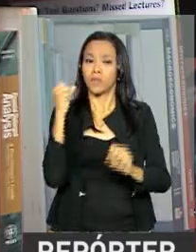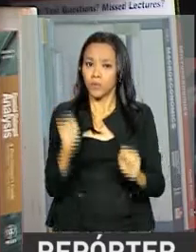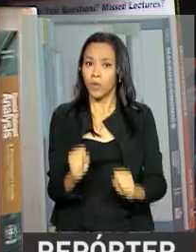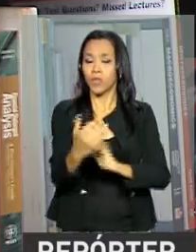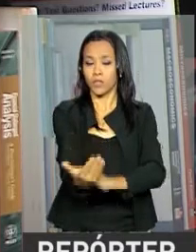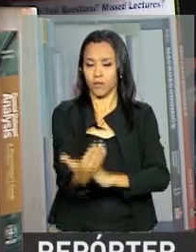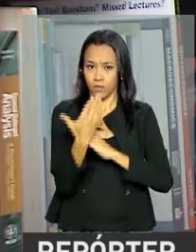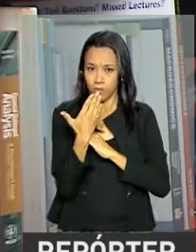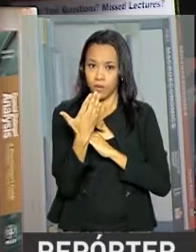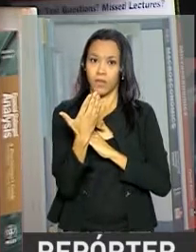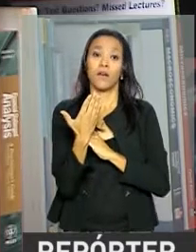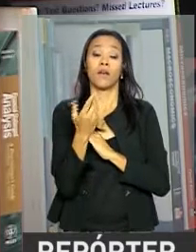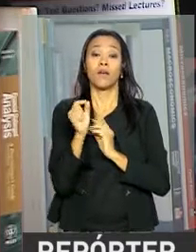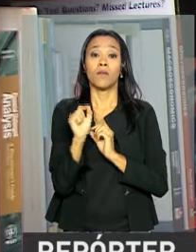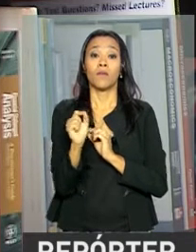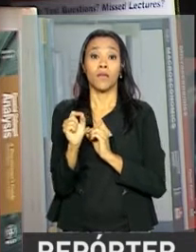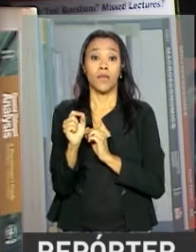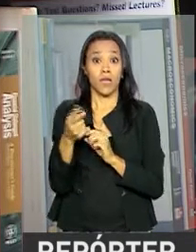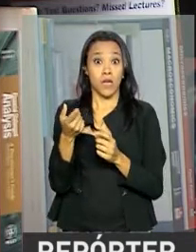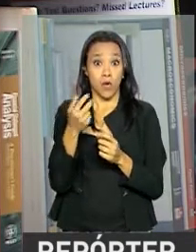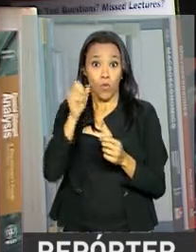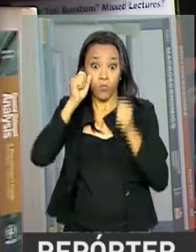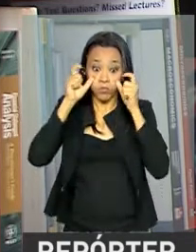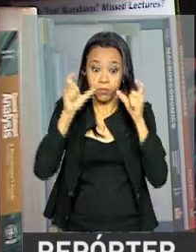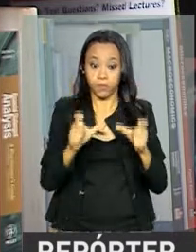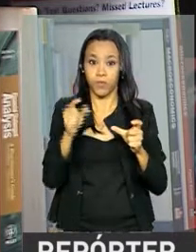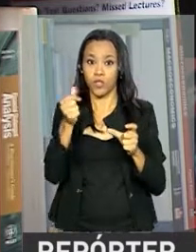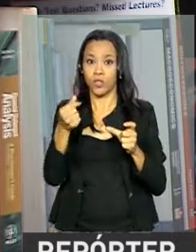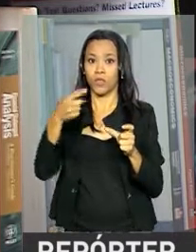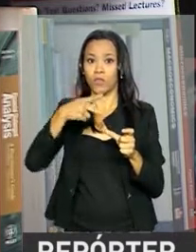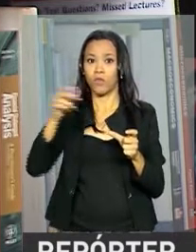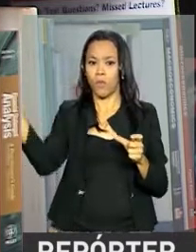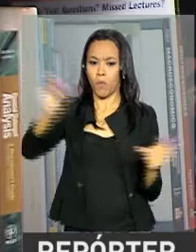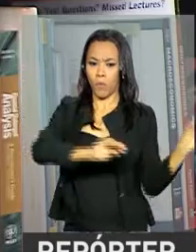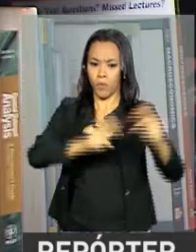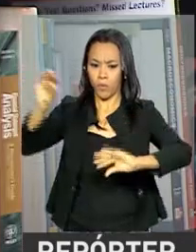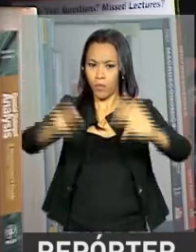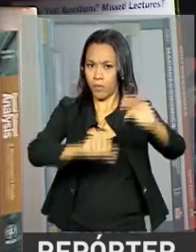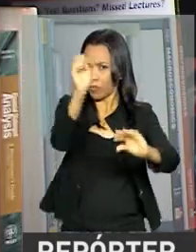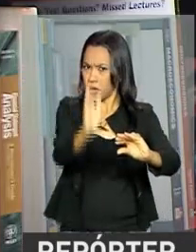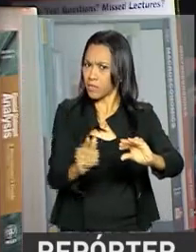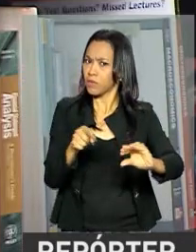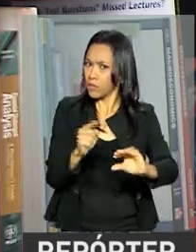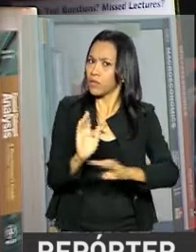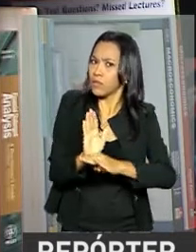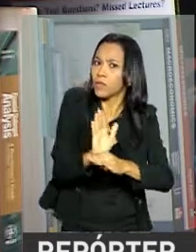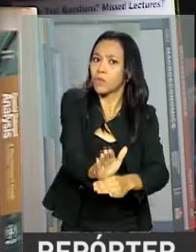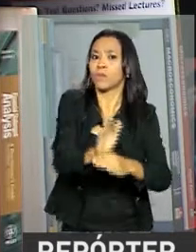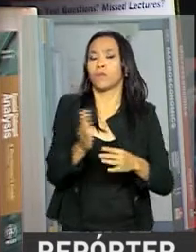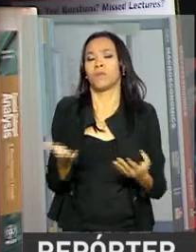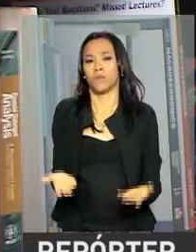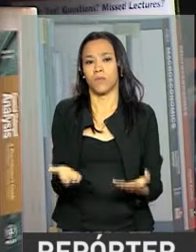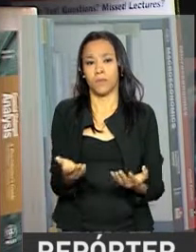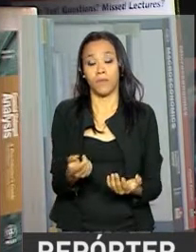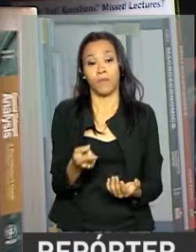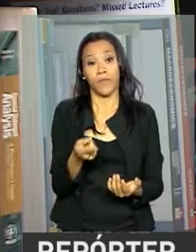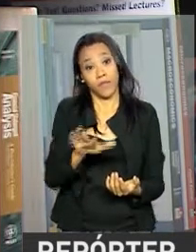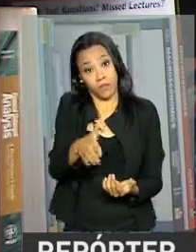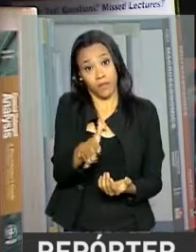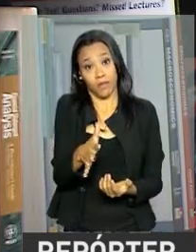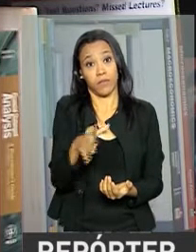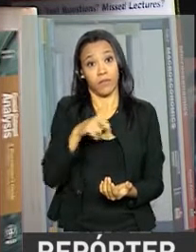possibilitando um financiamento externo maior tudo isso as faturas podem ser aflorados e aí talvez